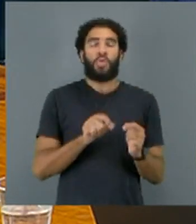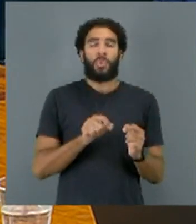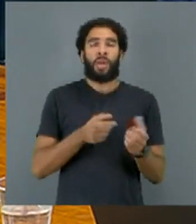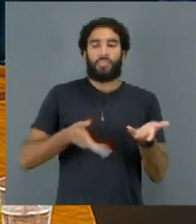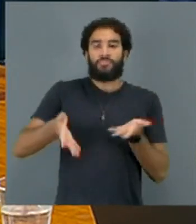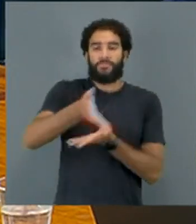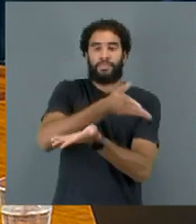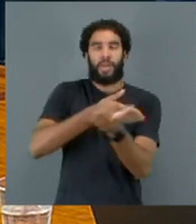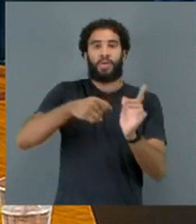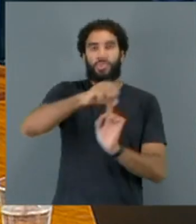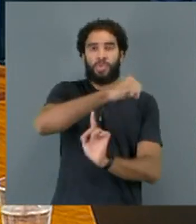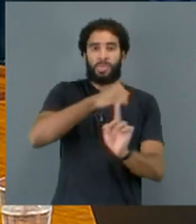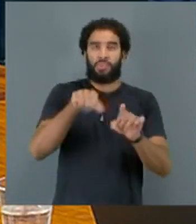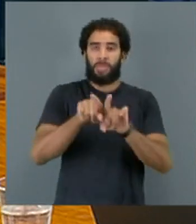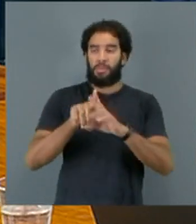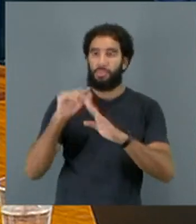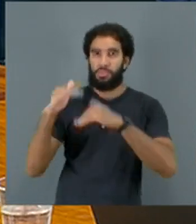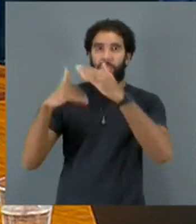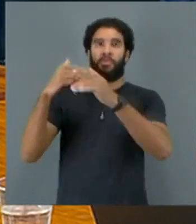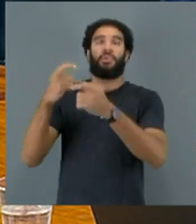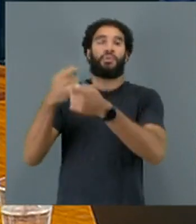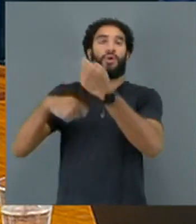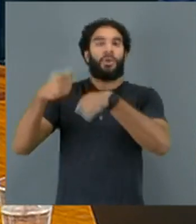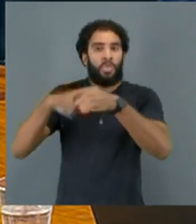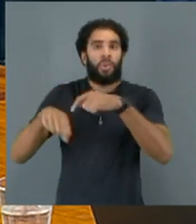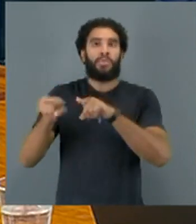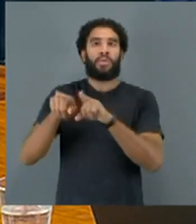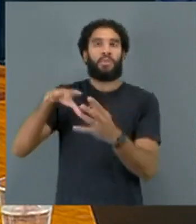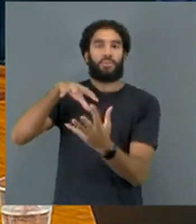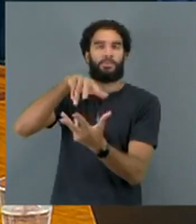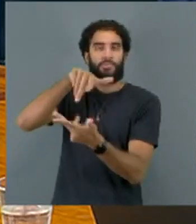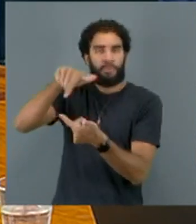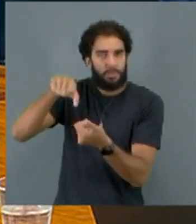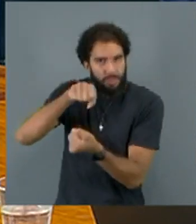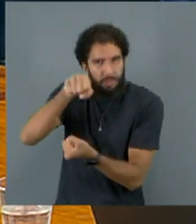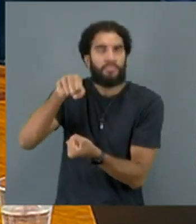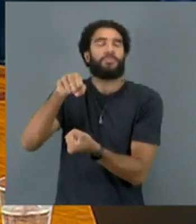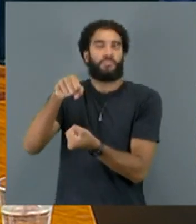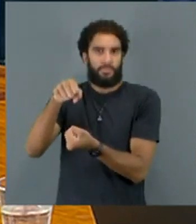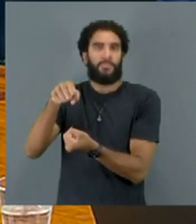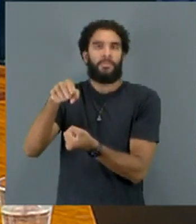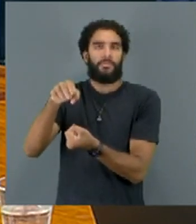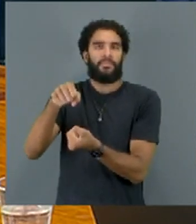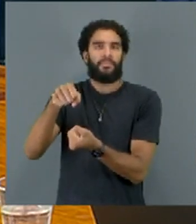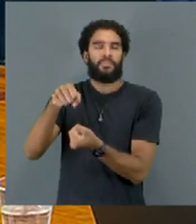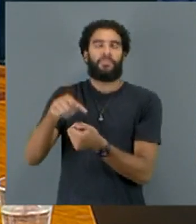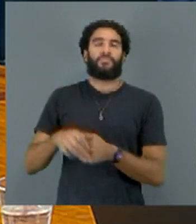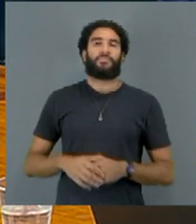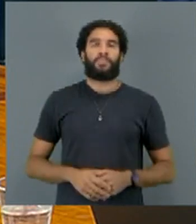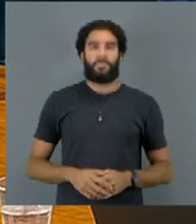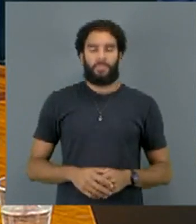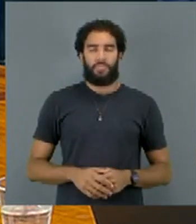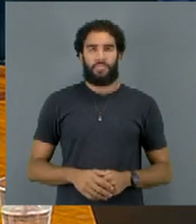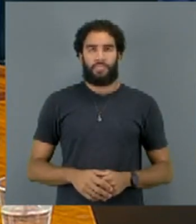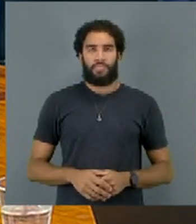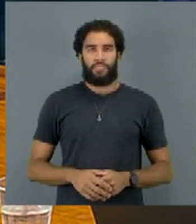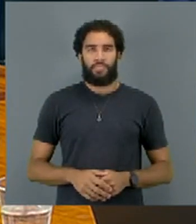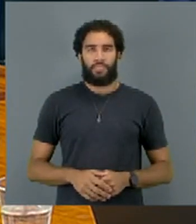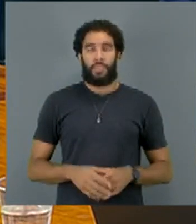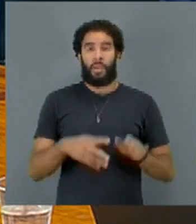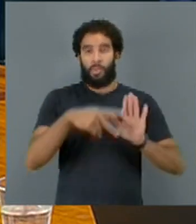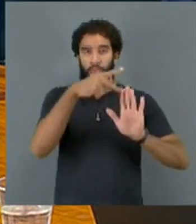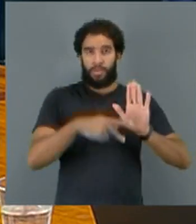ao desenvolvimento econômico e sustentável das áreas de intervenção. O programa tem os